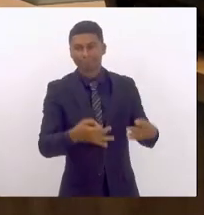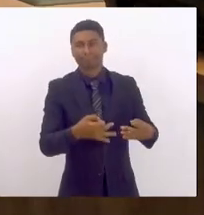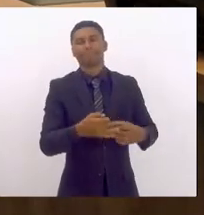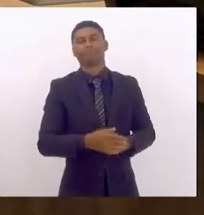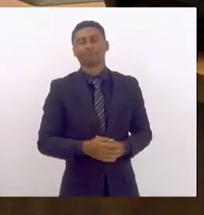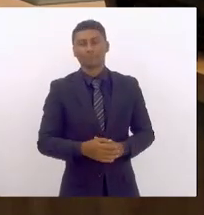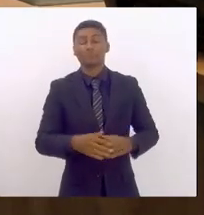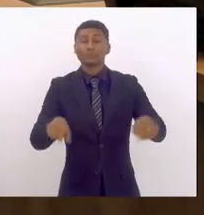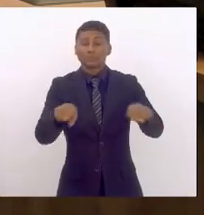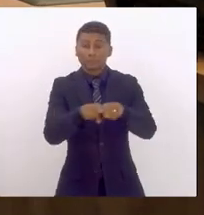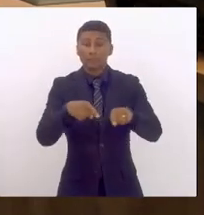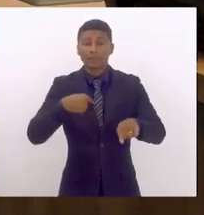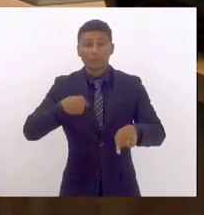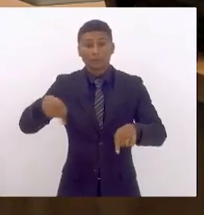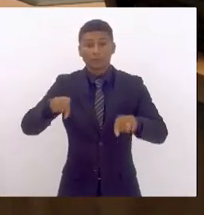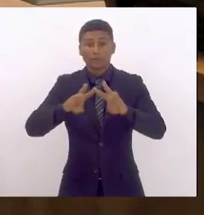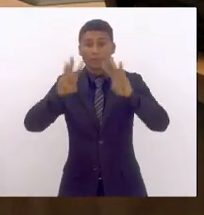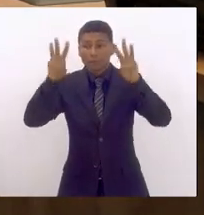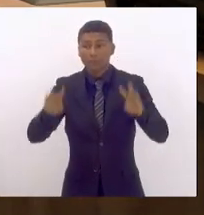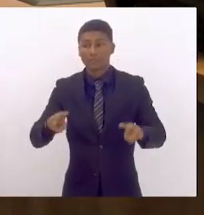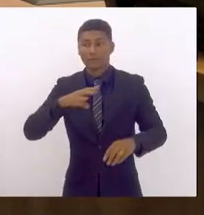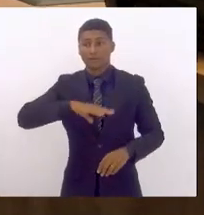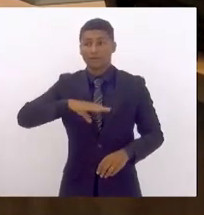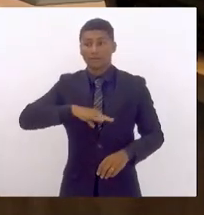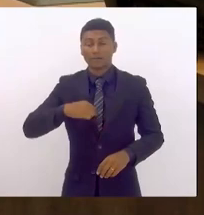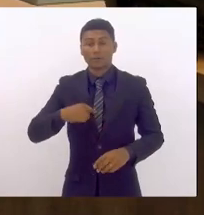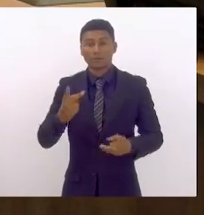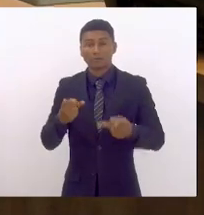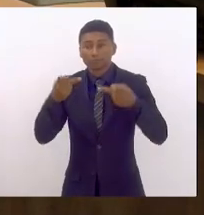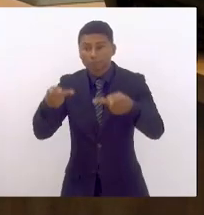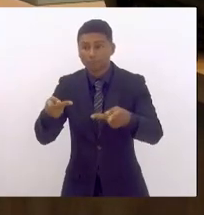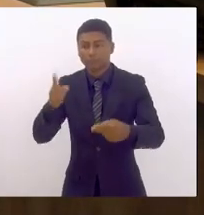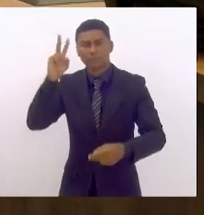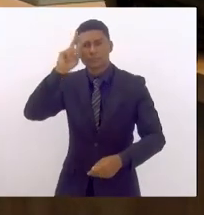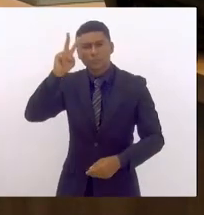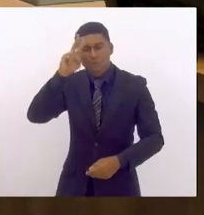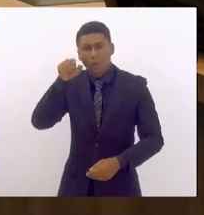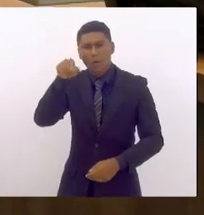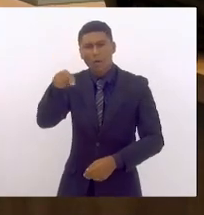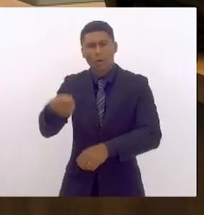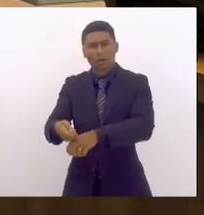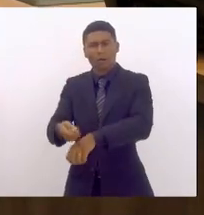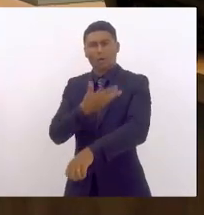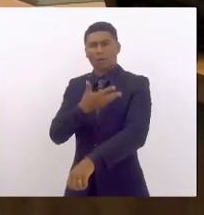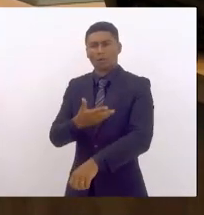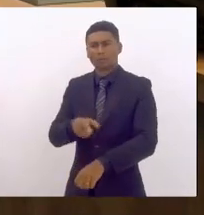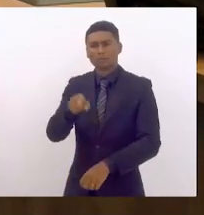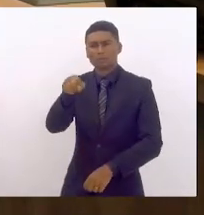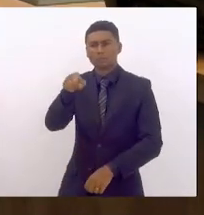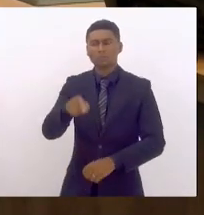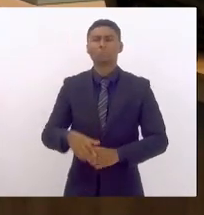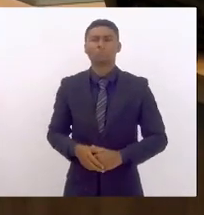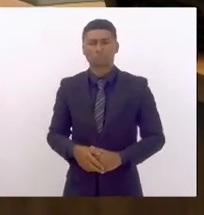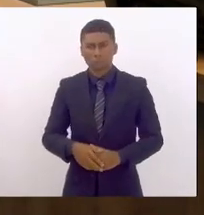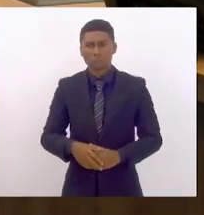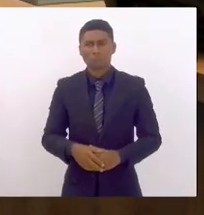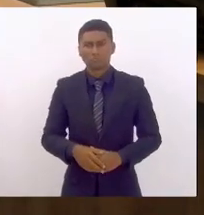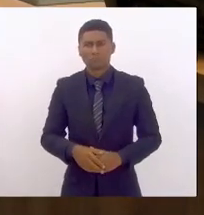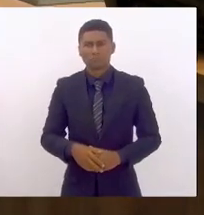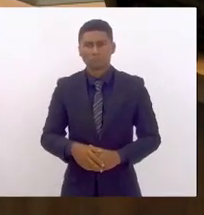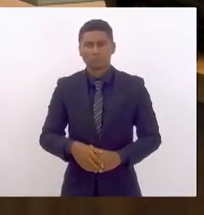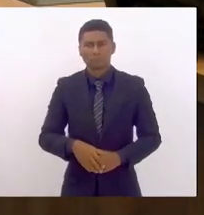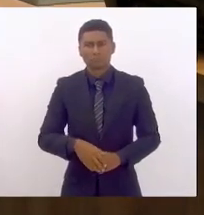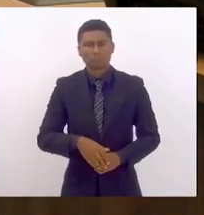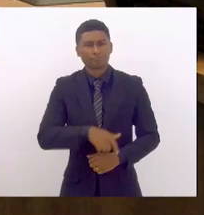fui ao Museu do Vasco ver essa história inclusive muito emocionante a forma com que os